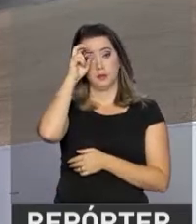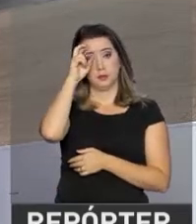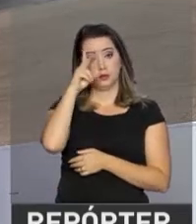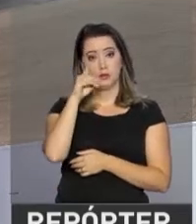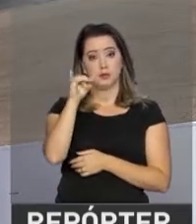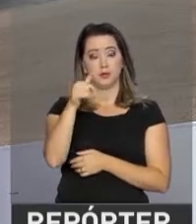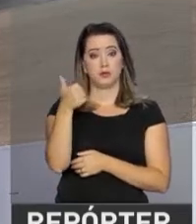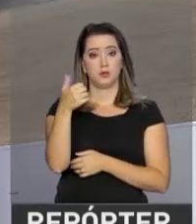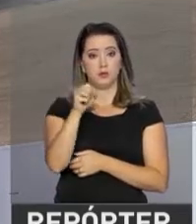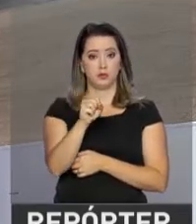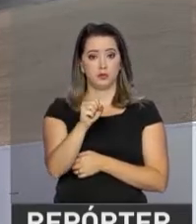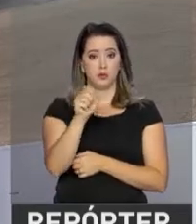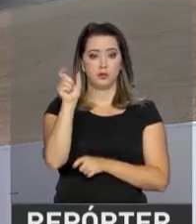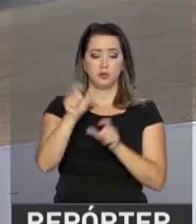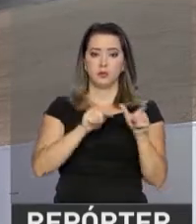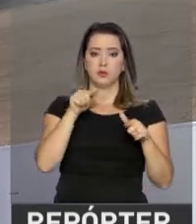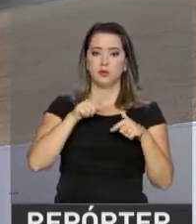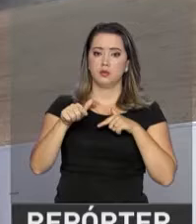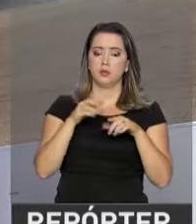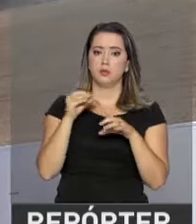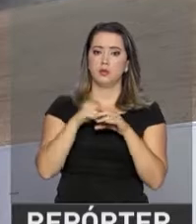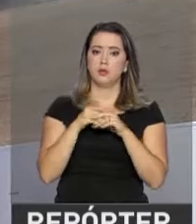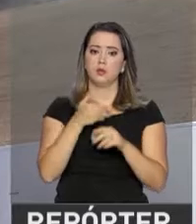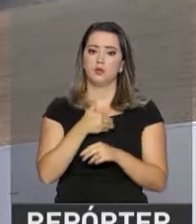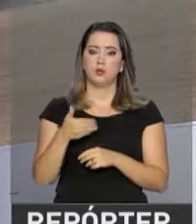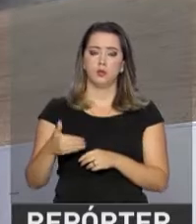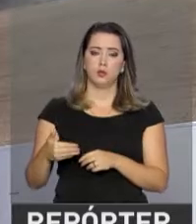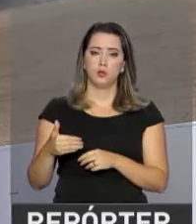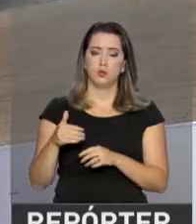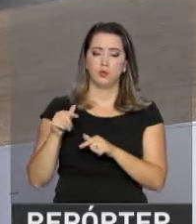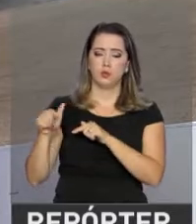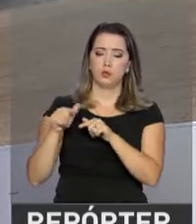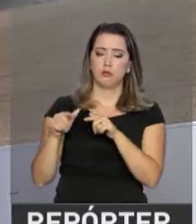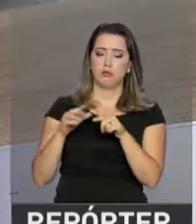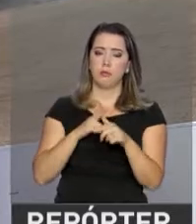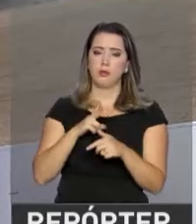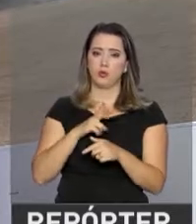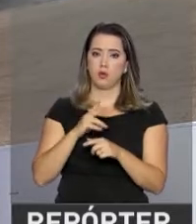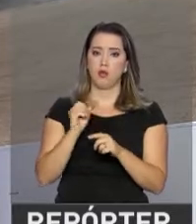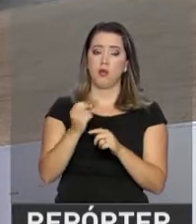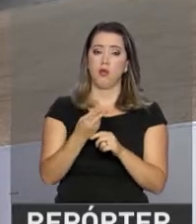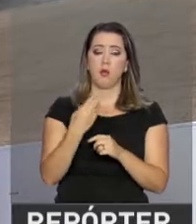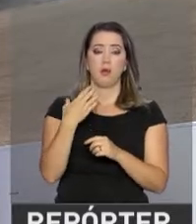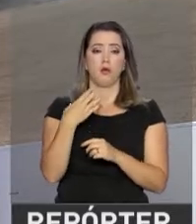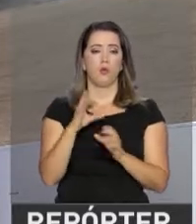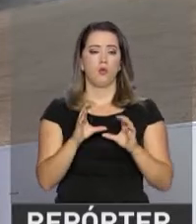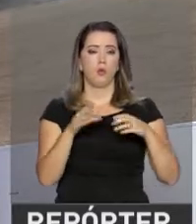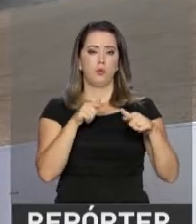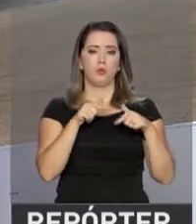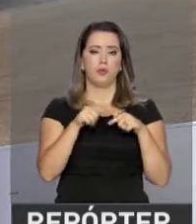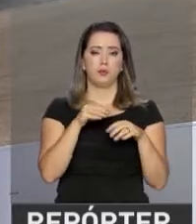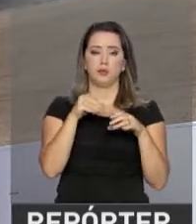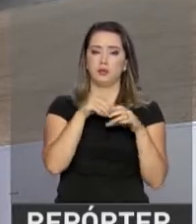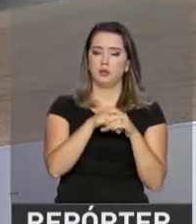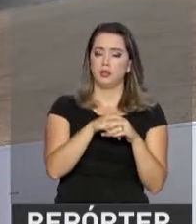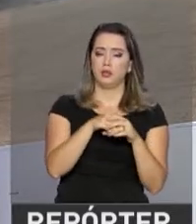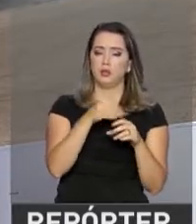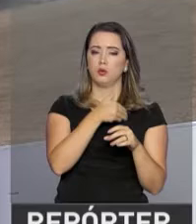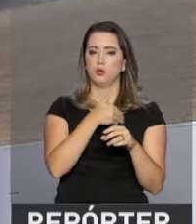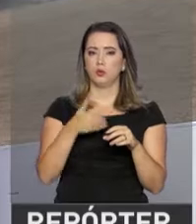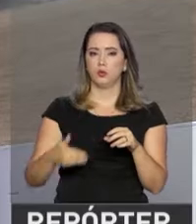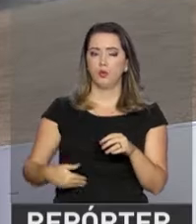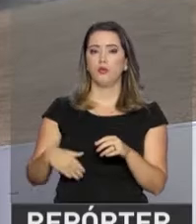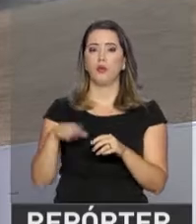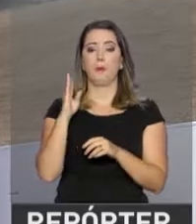dia 18 trabalhadores da iniciativa privada recebe na caixa econômica federal os servidores públicos no banco do brasil o pagamento